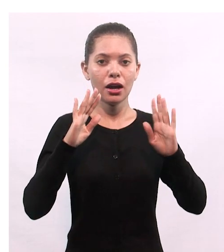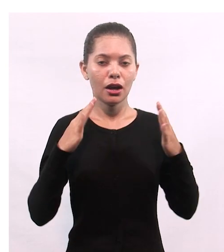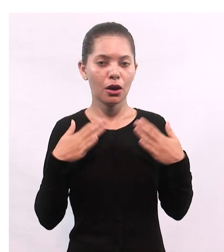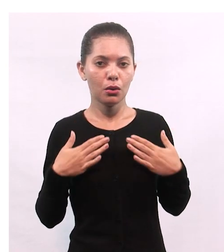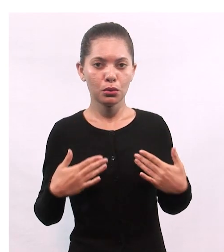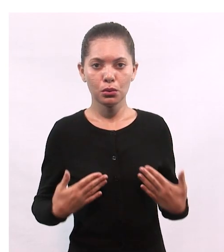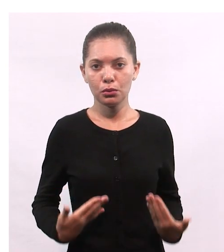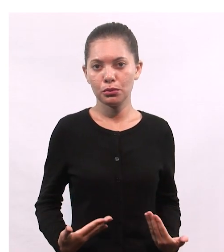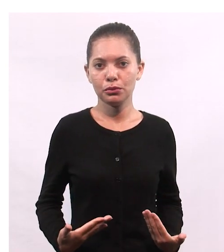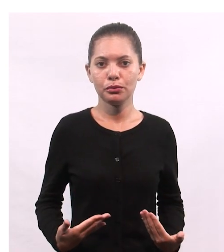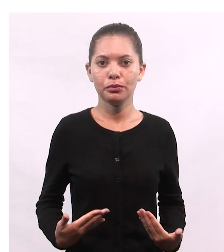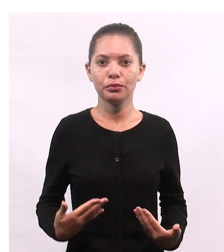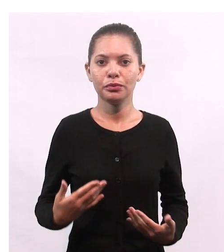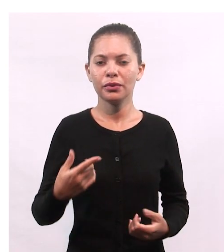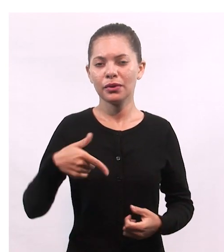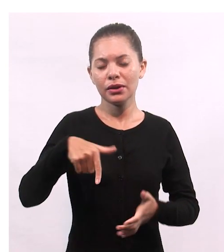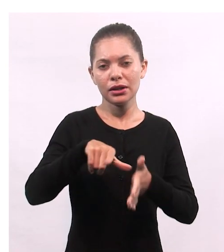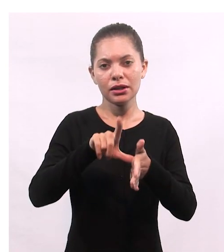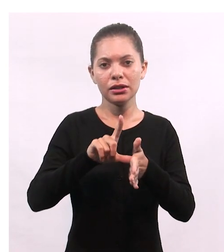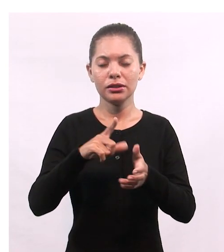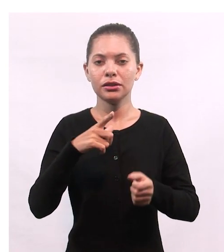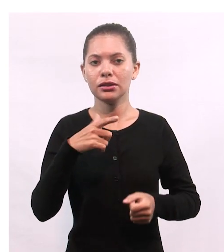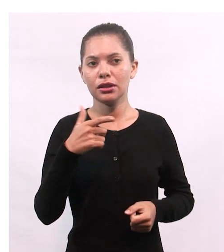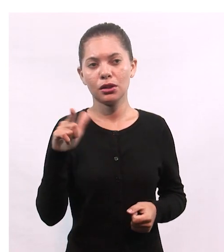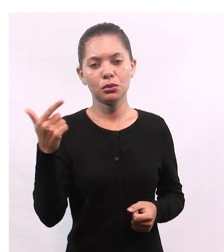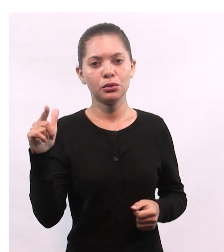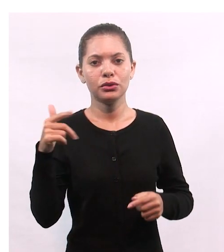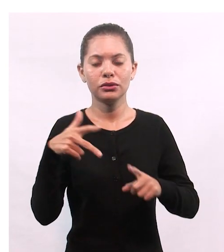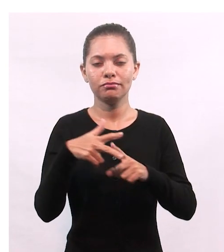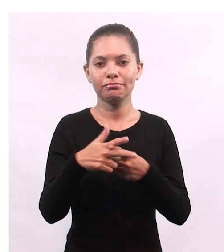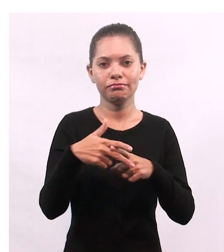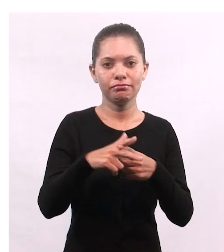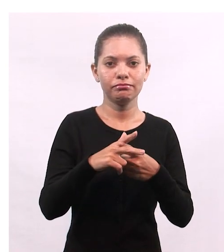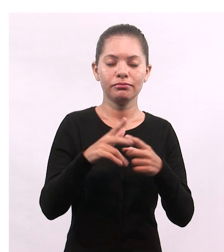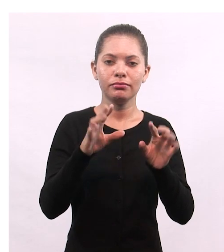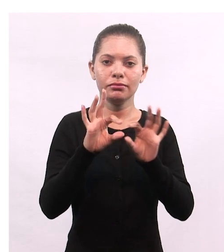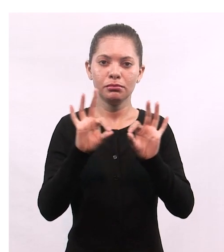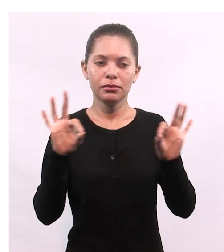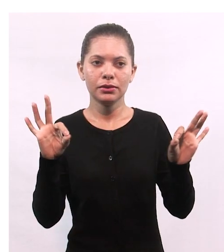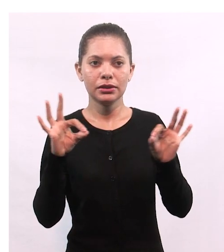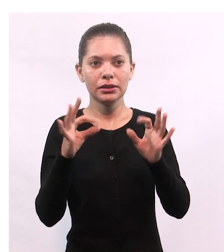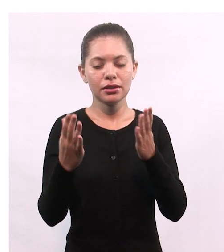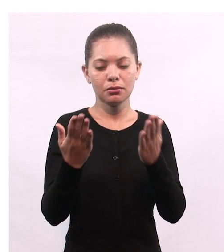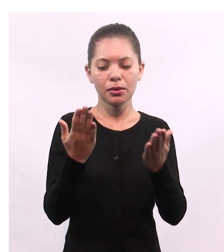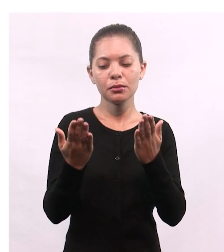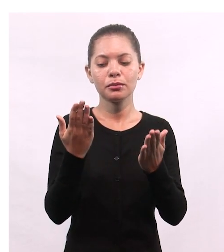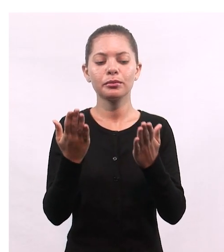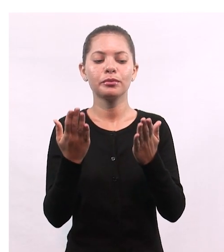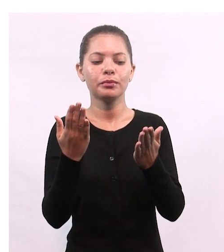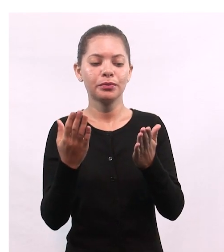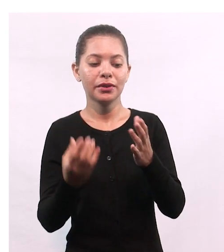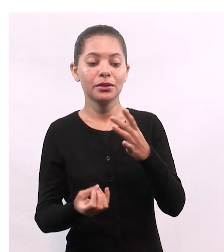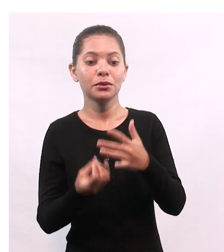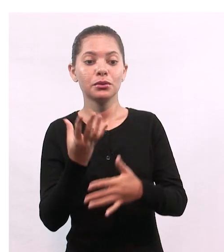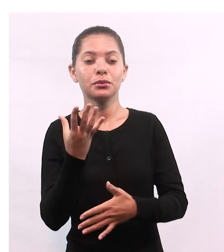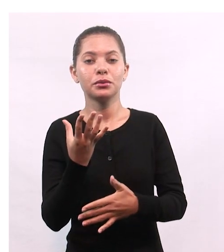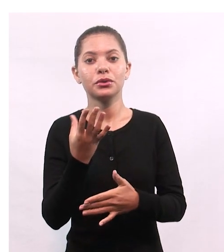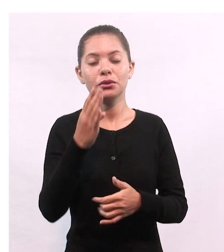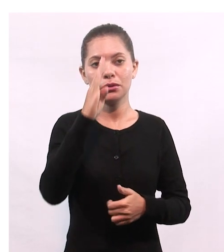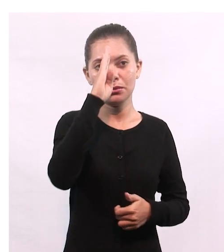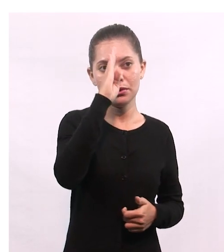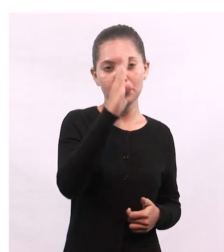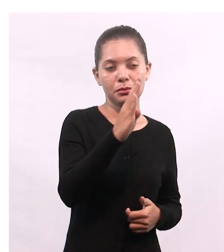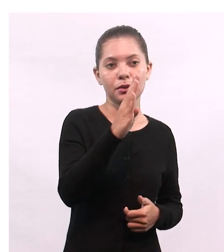humano, já que eu não detinha de ferramentas e medidas padrões para poder comparar. Por isso que surgiu as